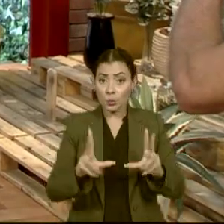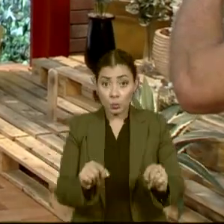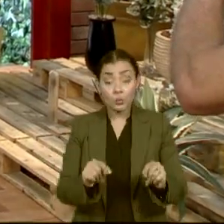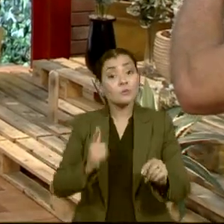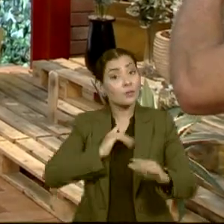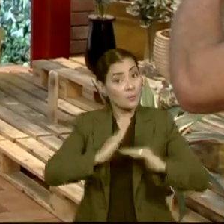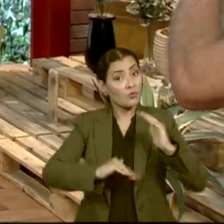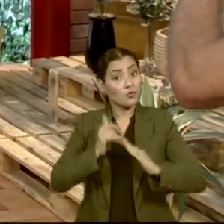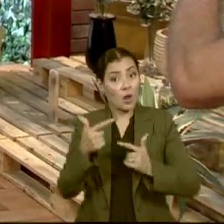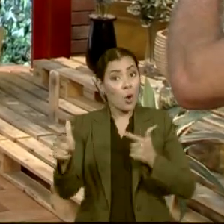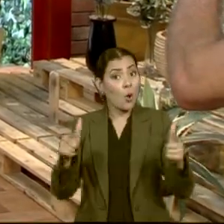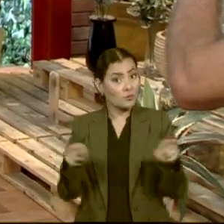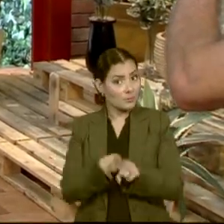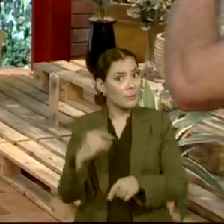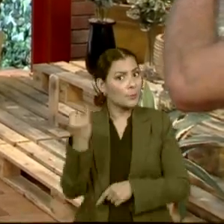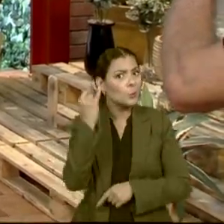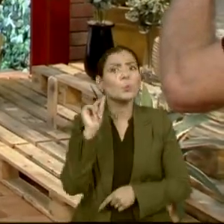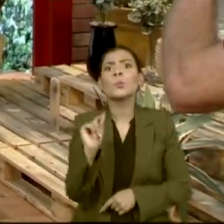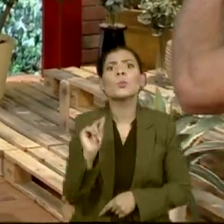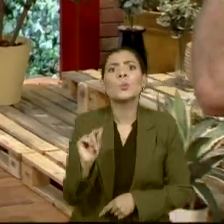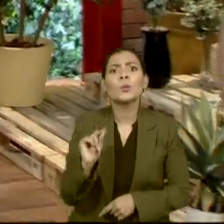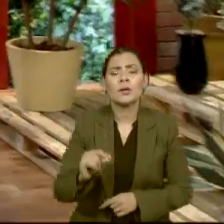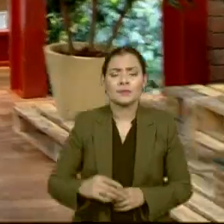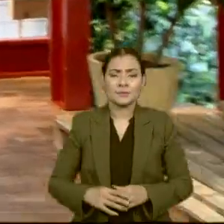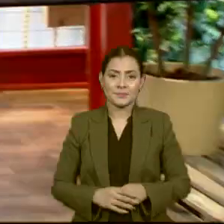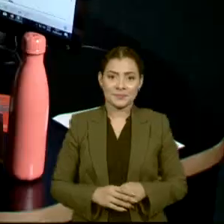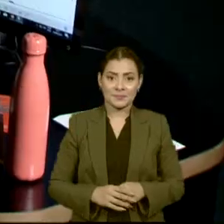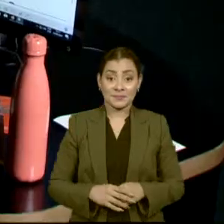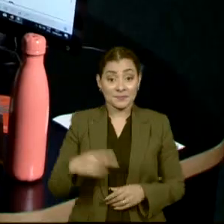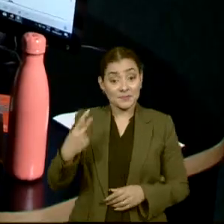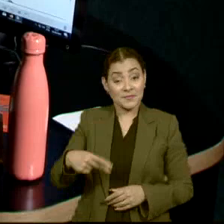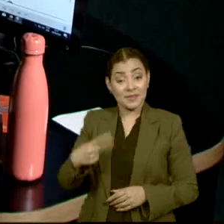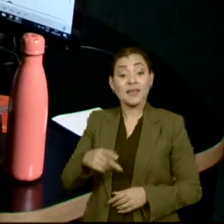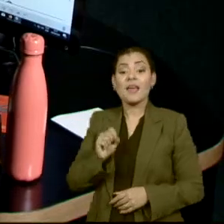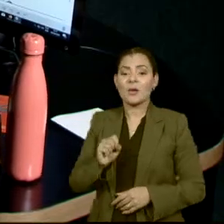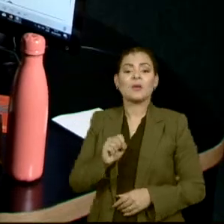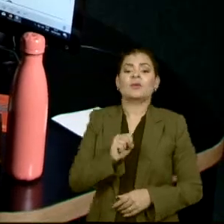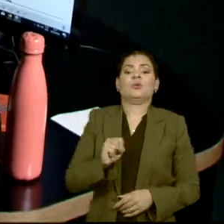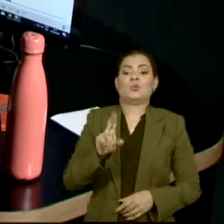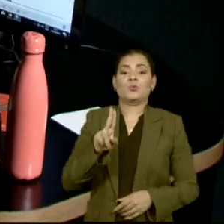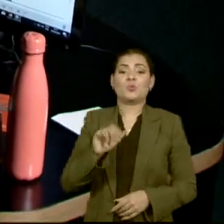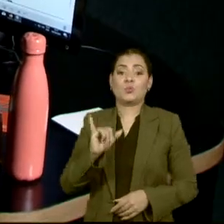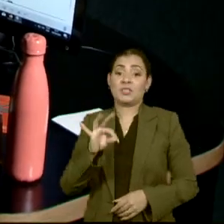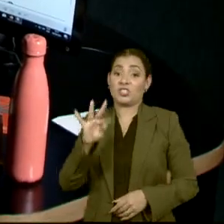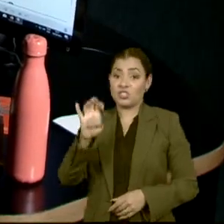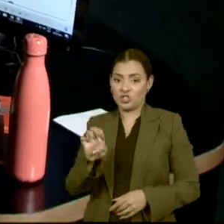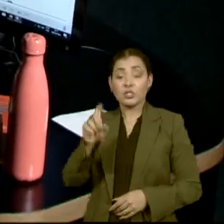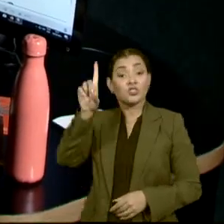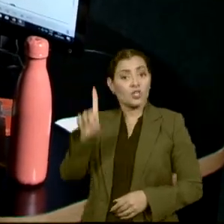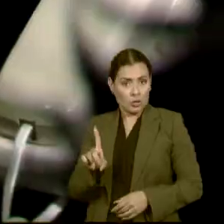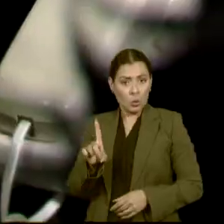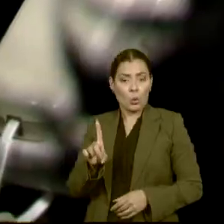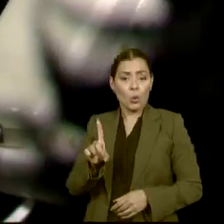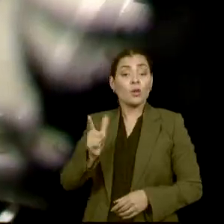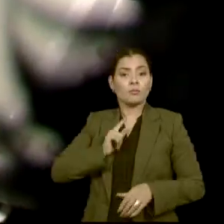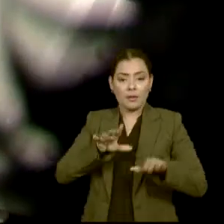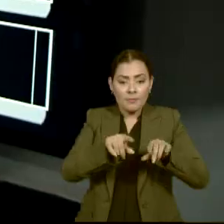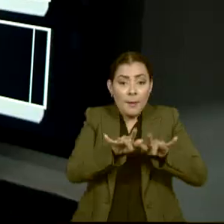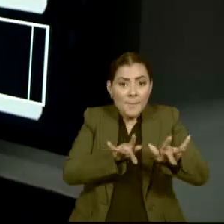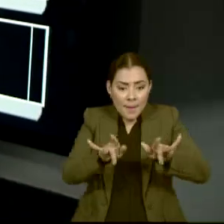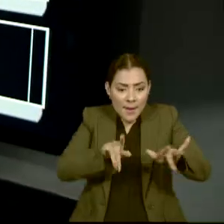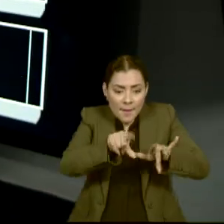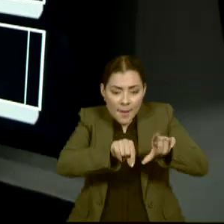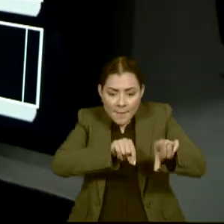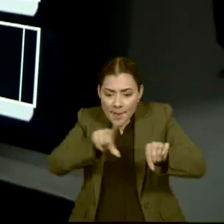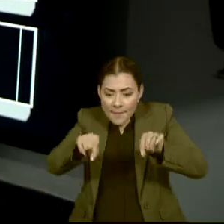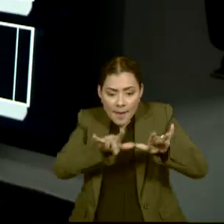tem outros profissionais que são essenciais. aqui é o switcher, onde o diretor de TV escolhe as imagens